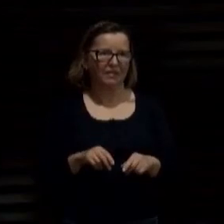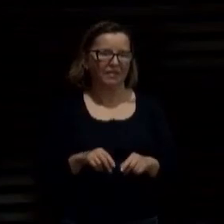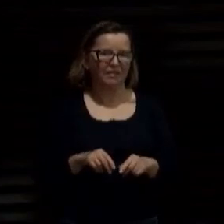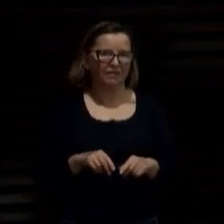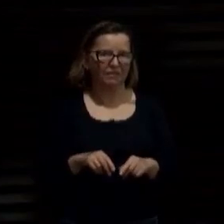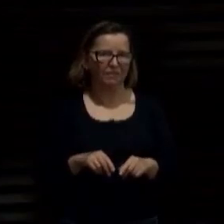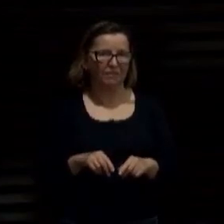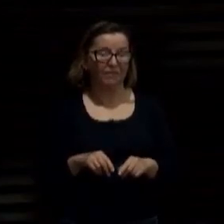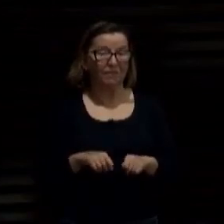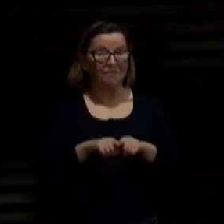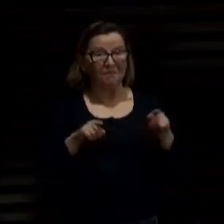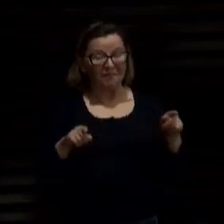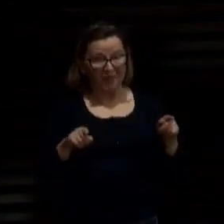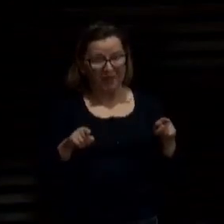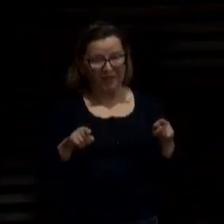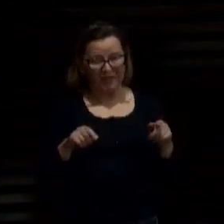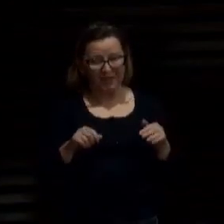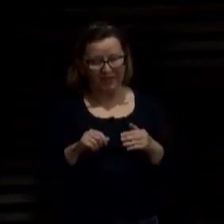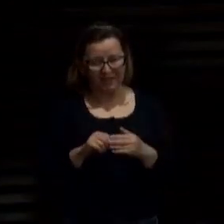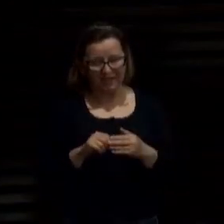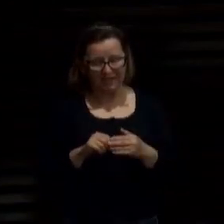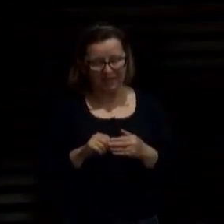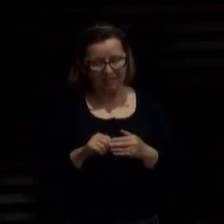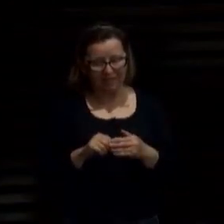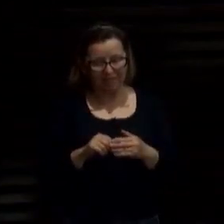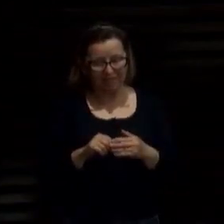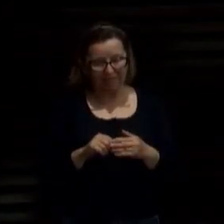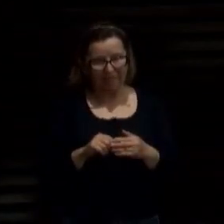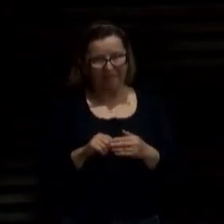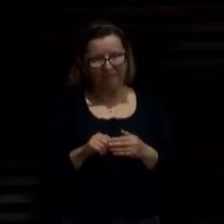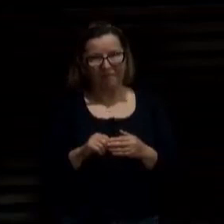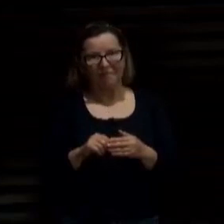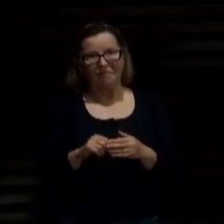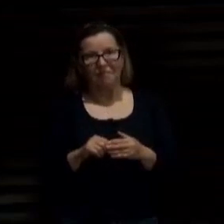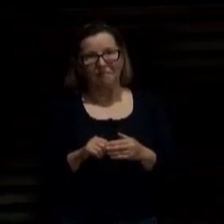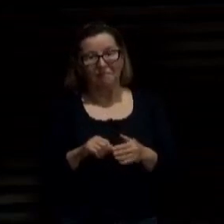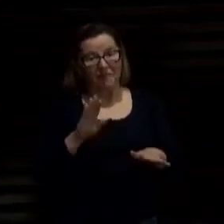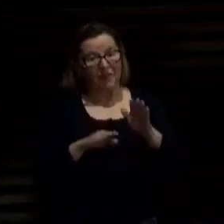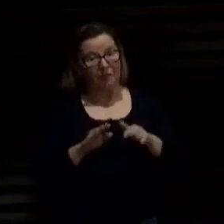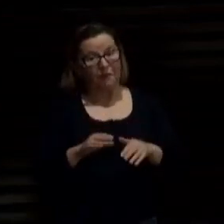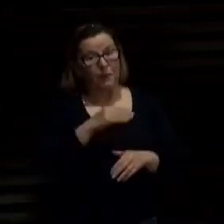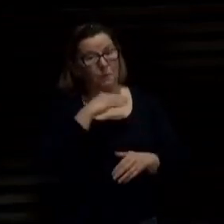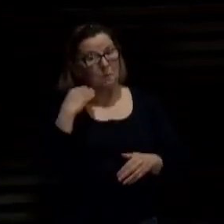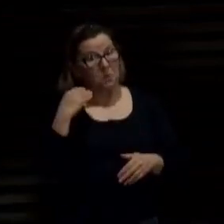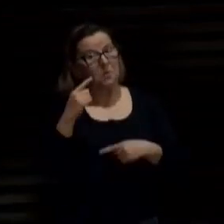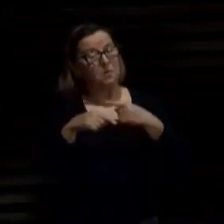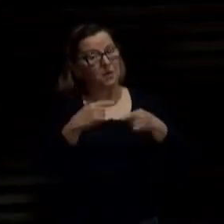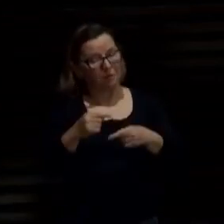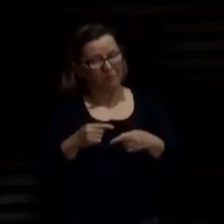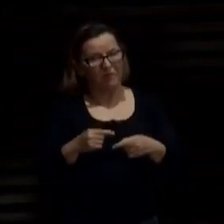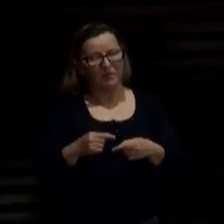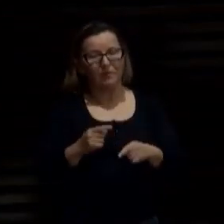iminência, tinha a possibilidade seríssima dele ser morto por decapitação. Ele mesmo disse na própria